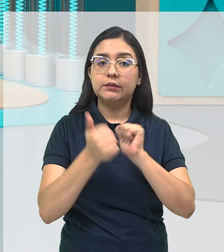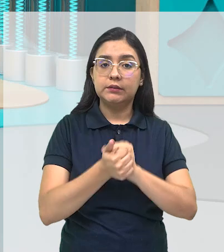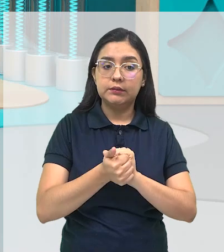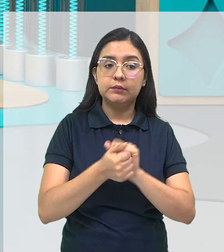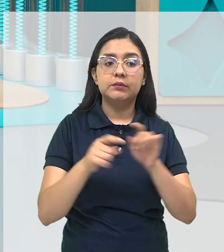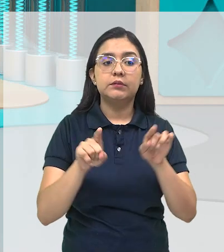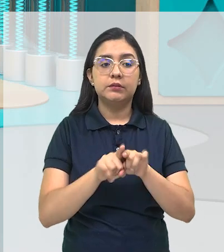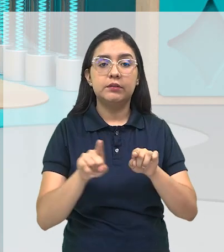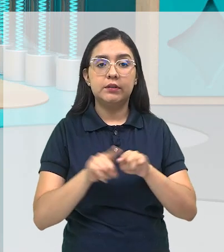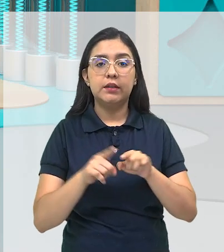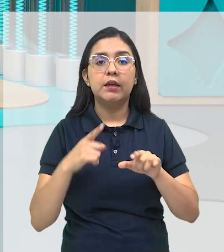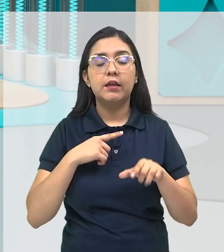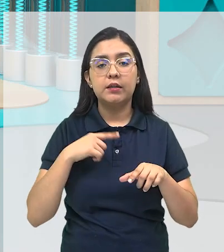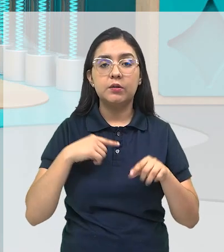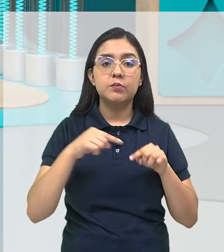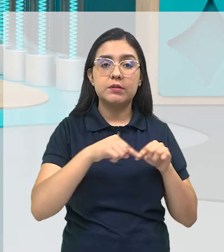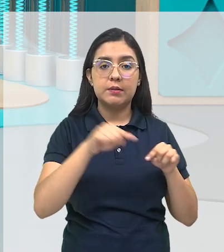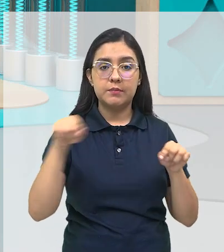um semicírculo de